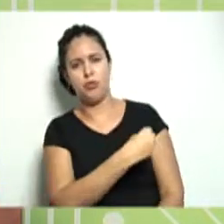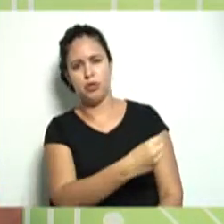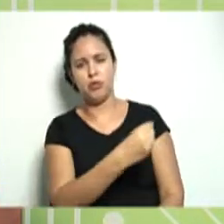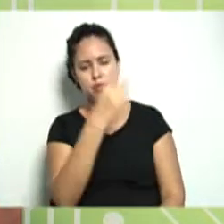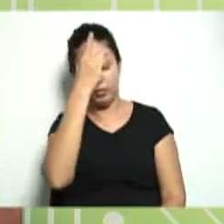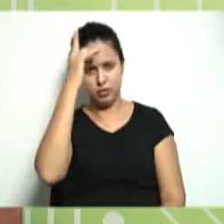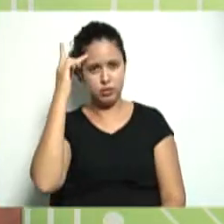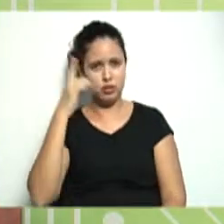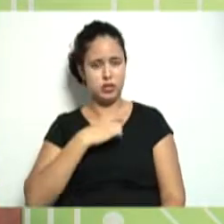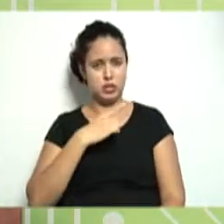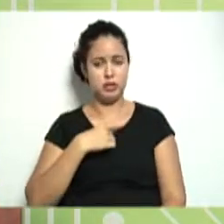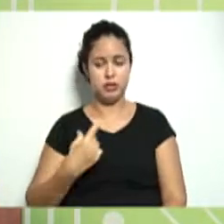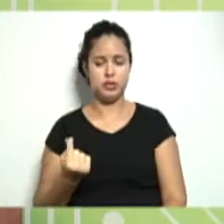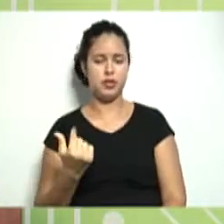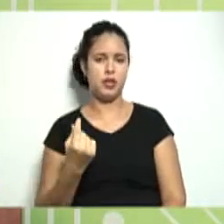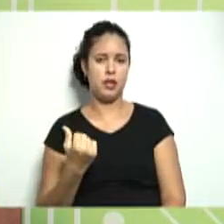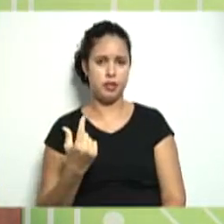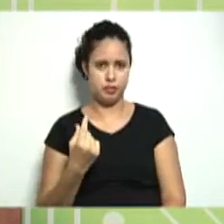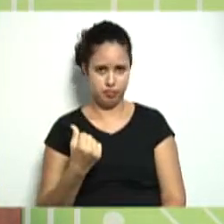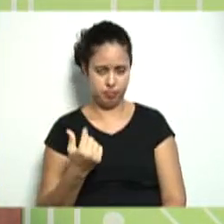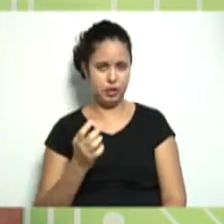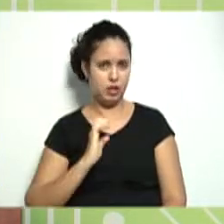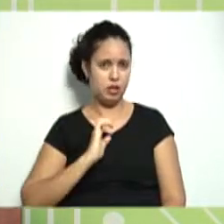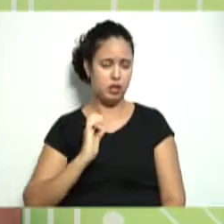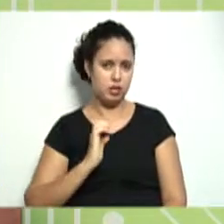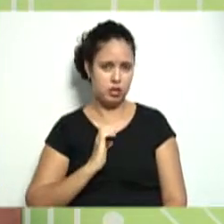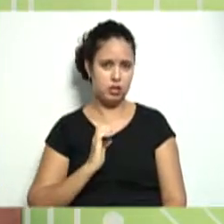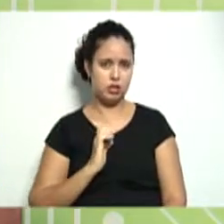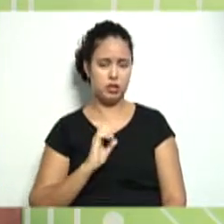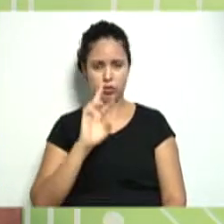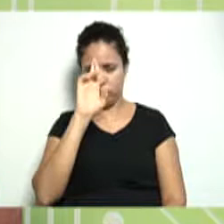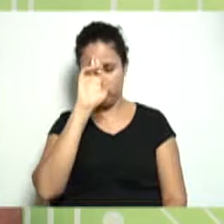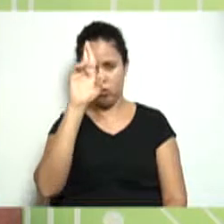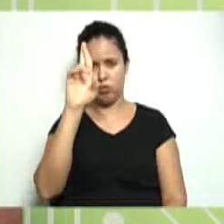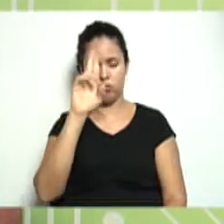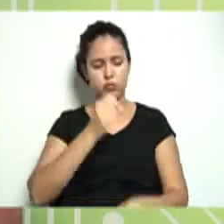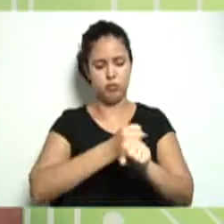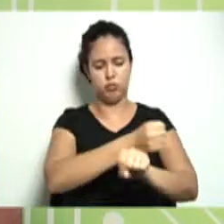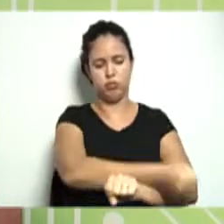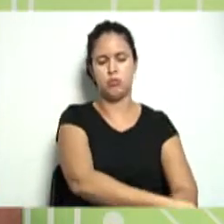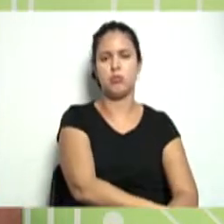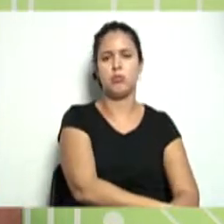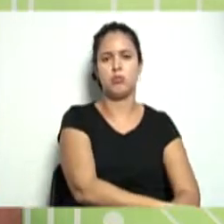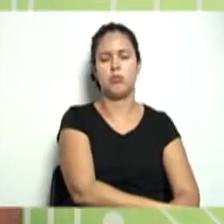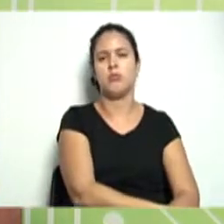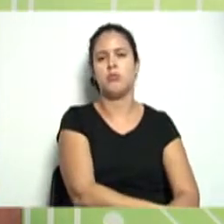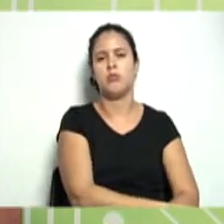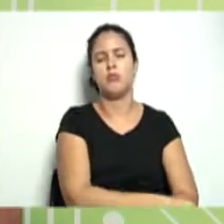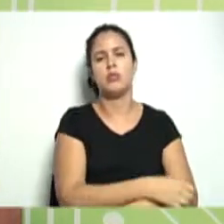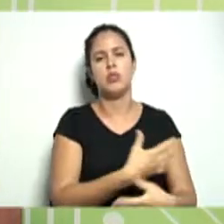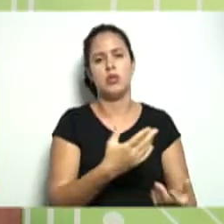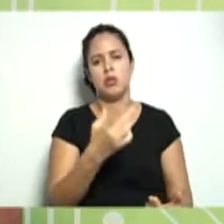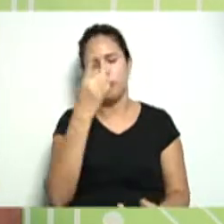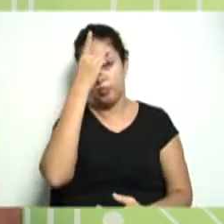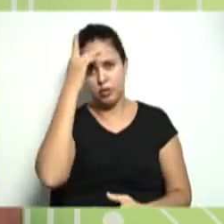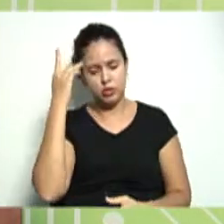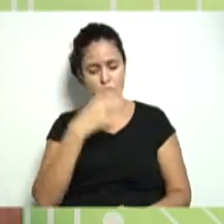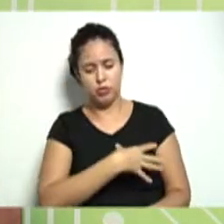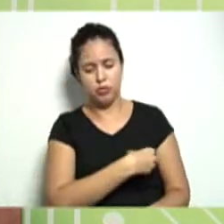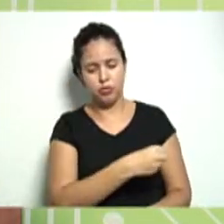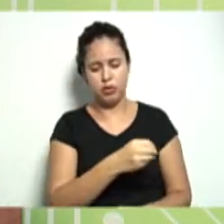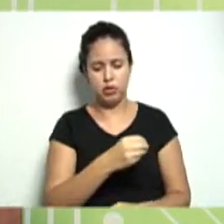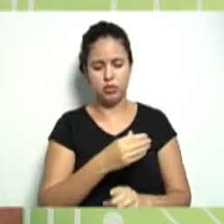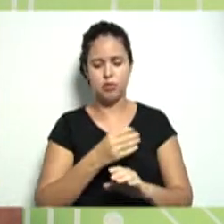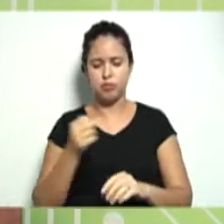que tinham posses, das pessoas que eram as donas dos escravos, né? Elas deveriam ir para a escola, aprender